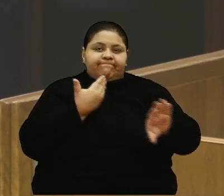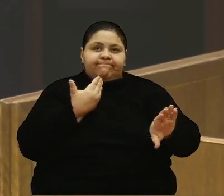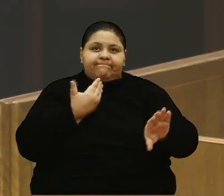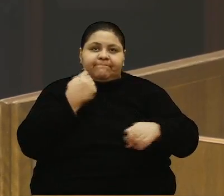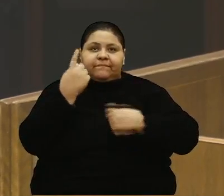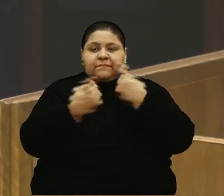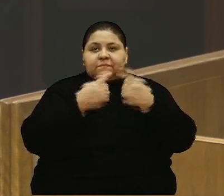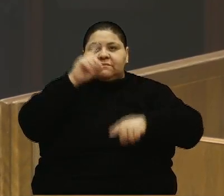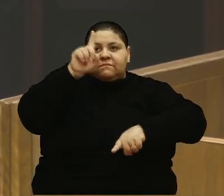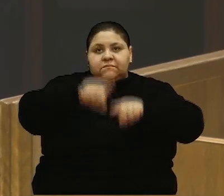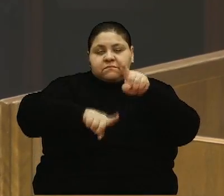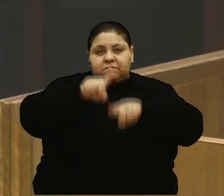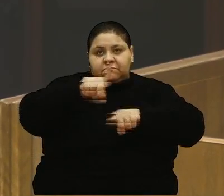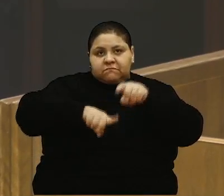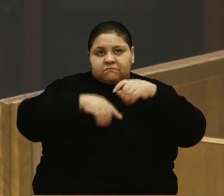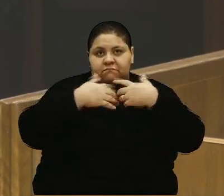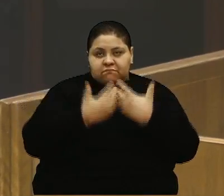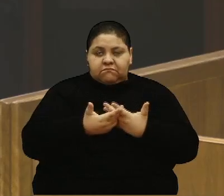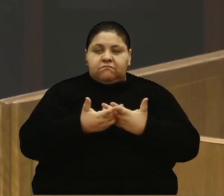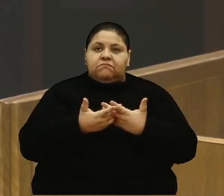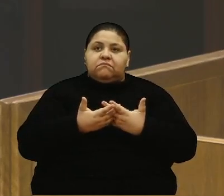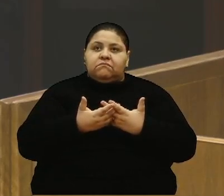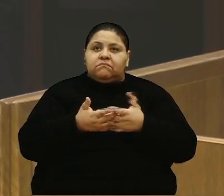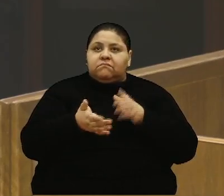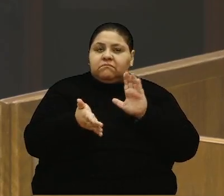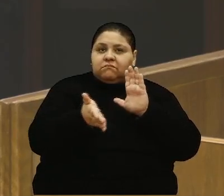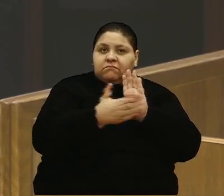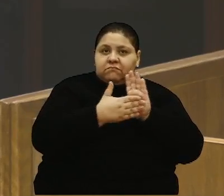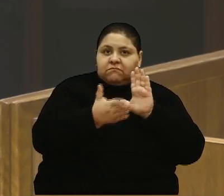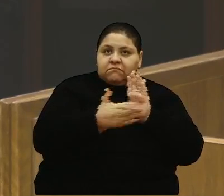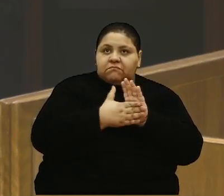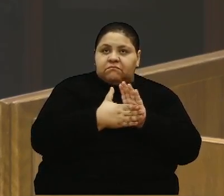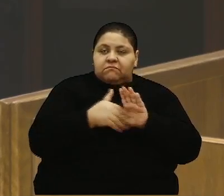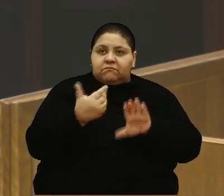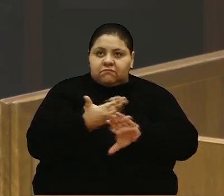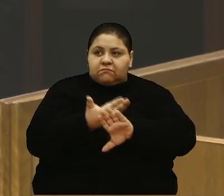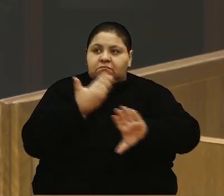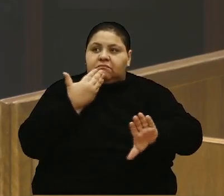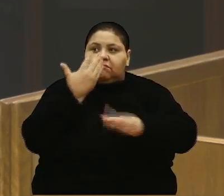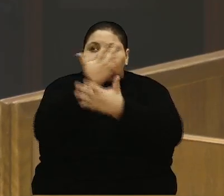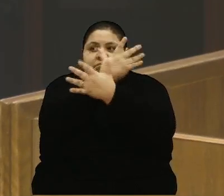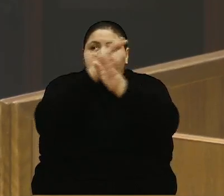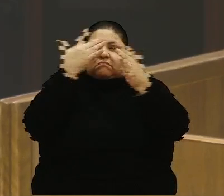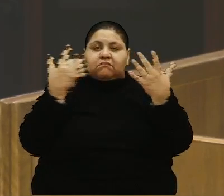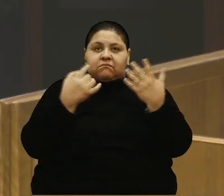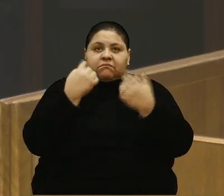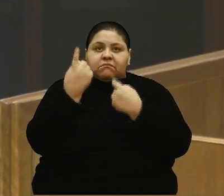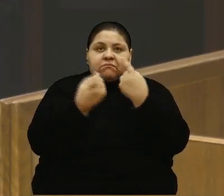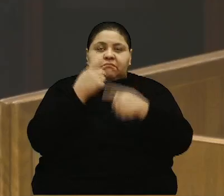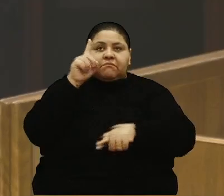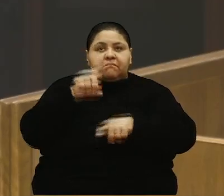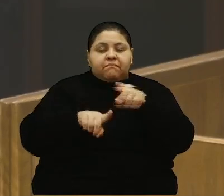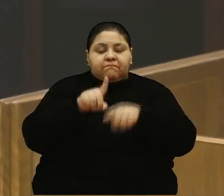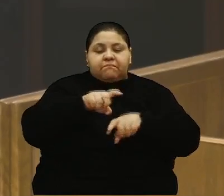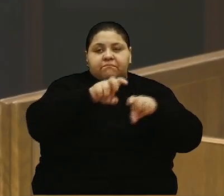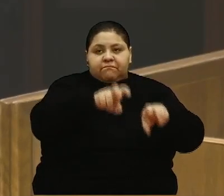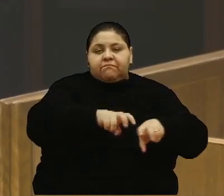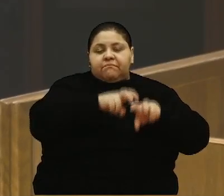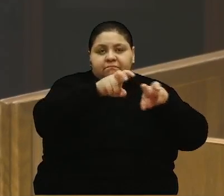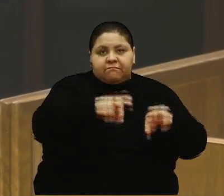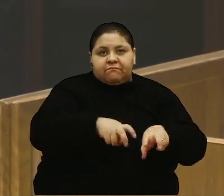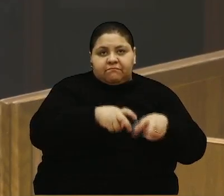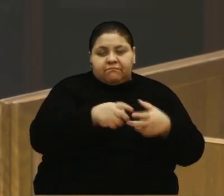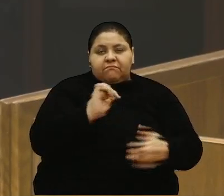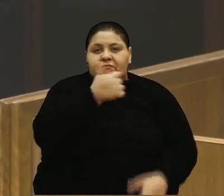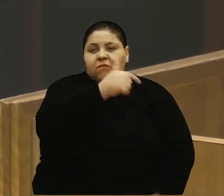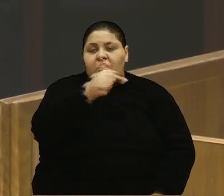algumas atividades. Propõe a dispensa do licenciamento ambiental para certas atividades agropecuárias.